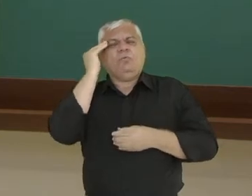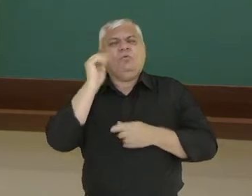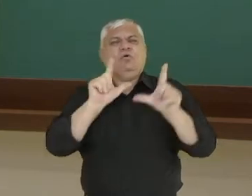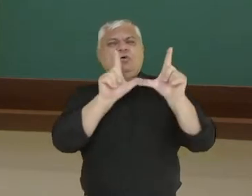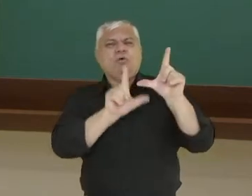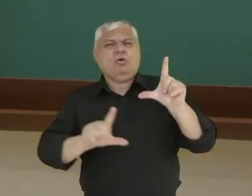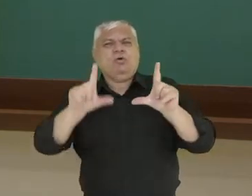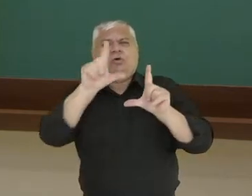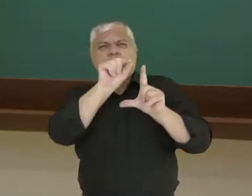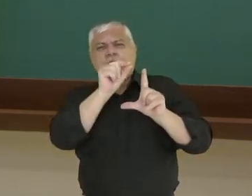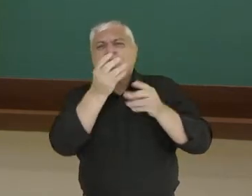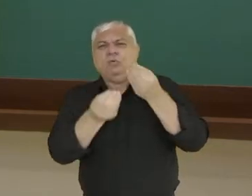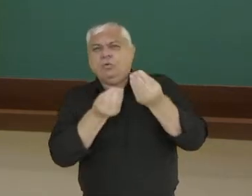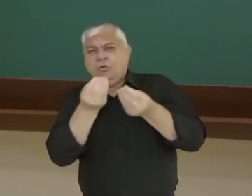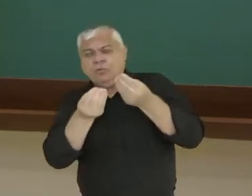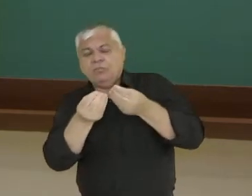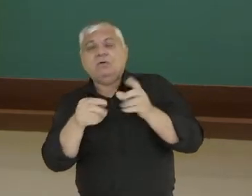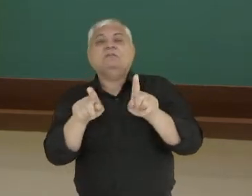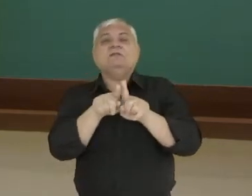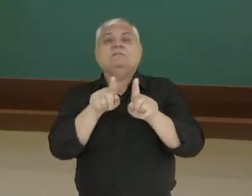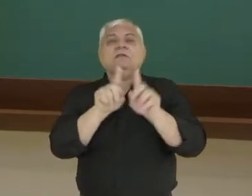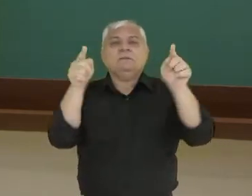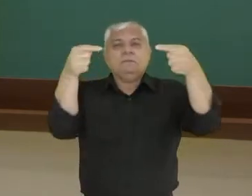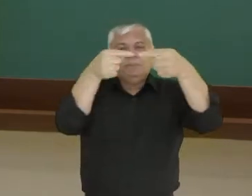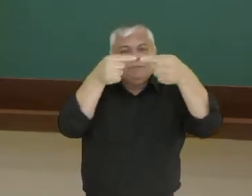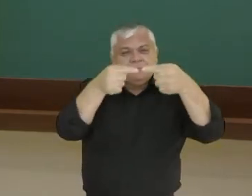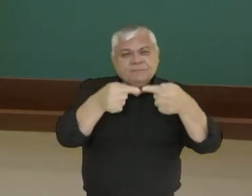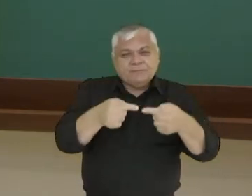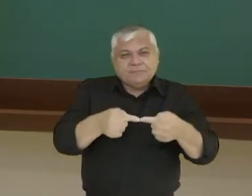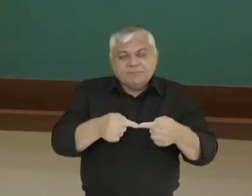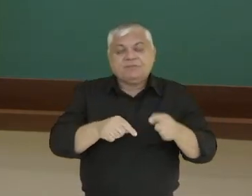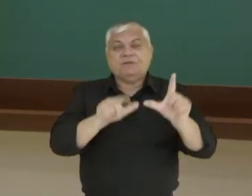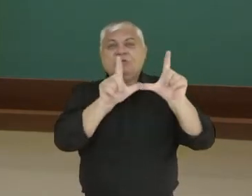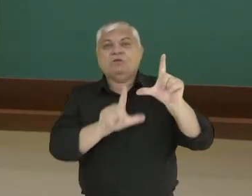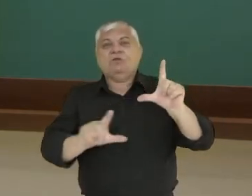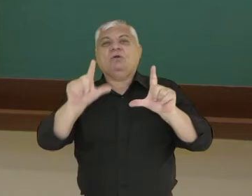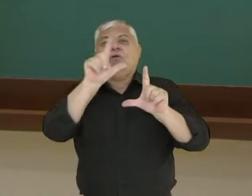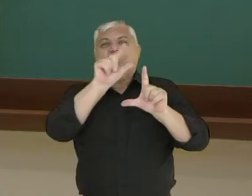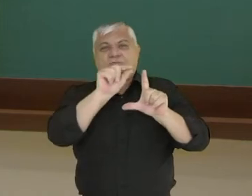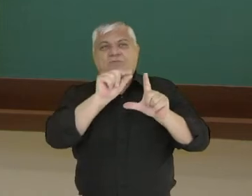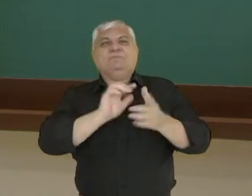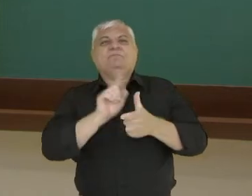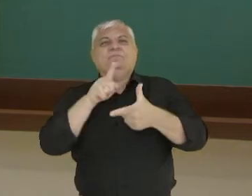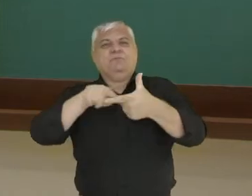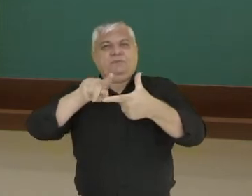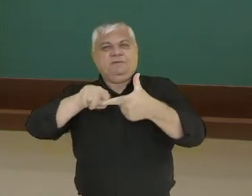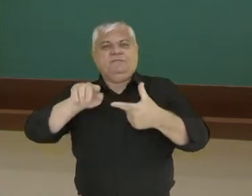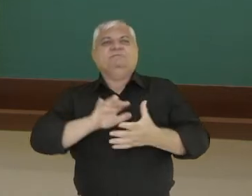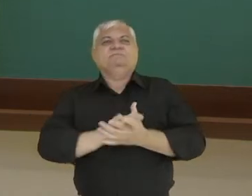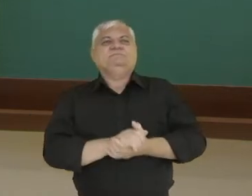logaritmo e também como aplicar essas propriedades na resolução de problemas.